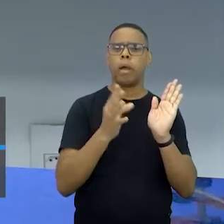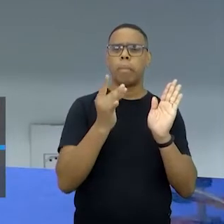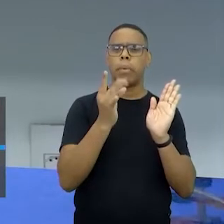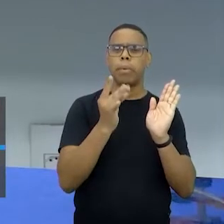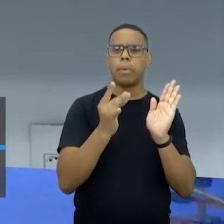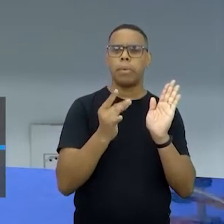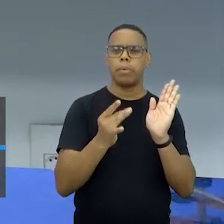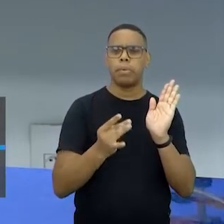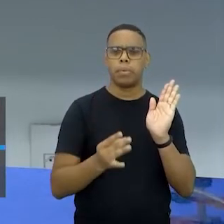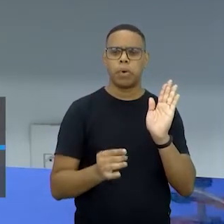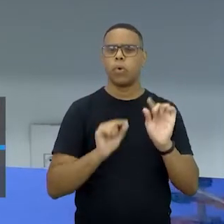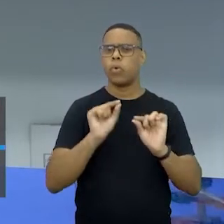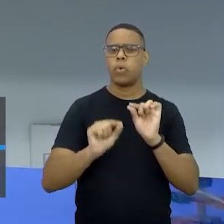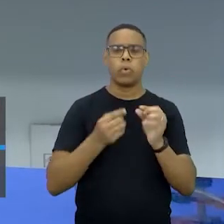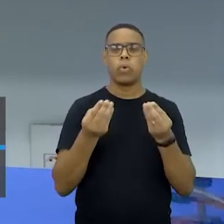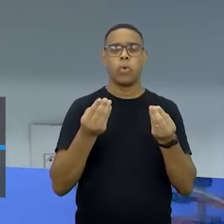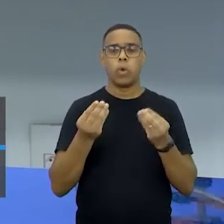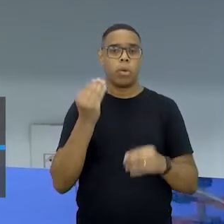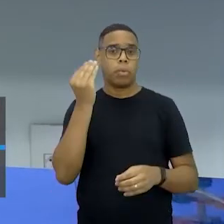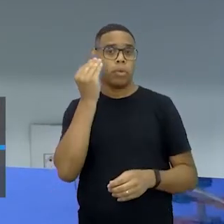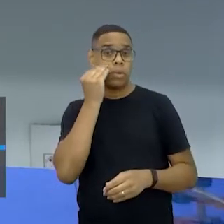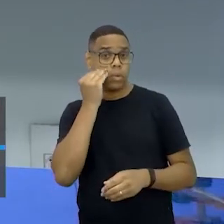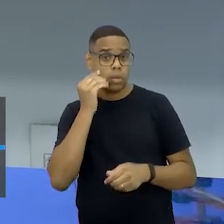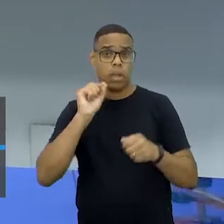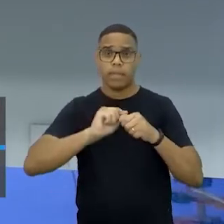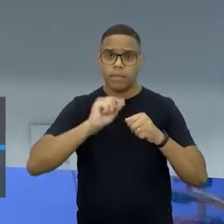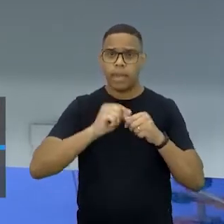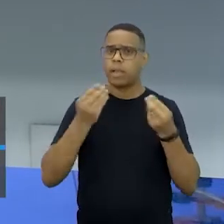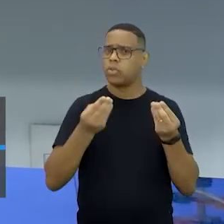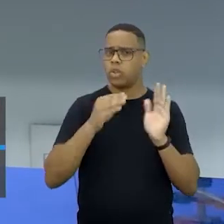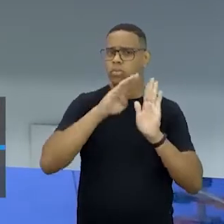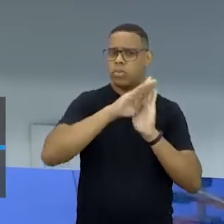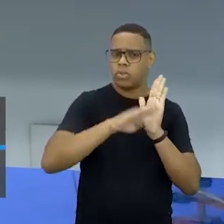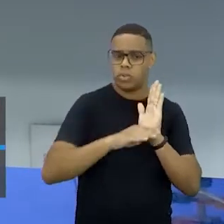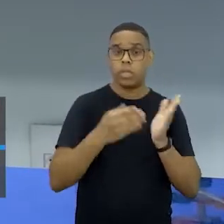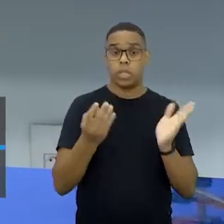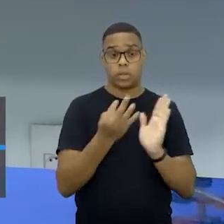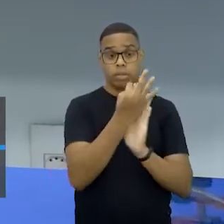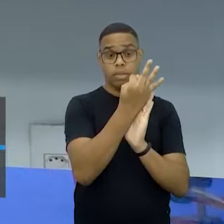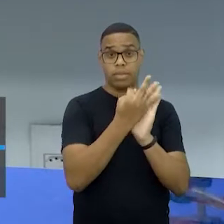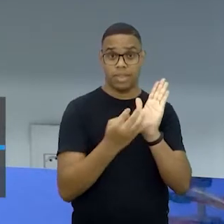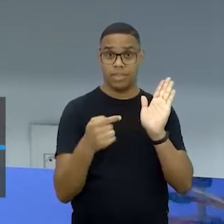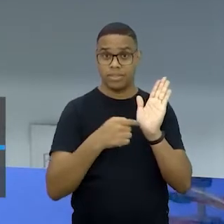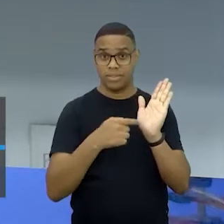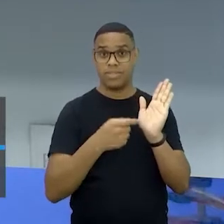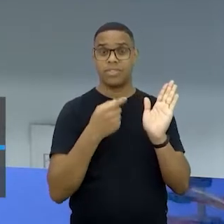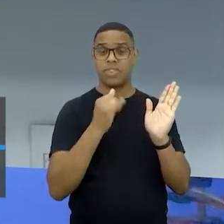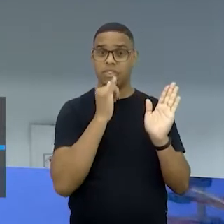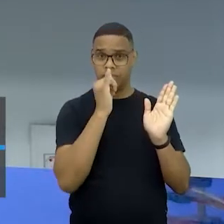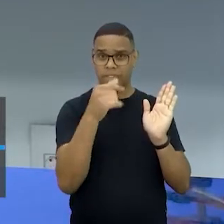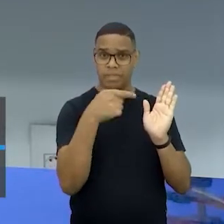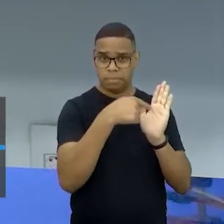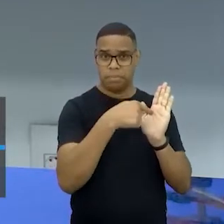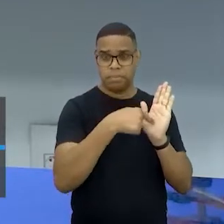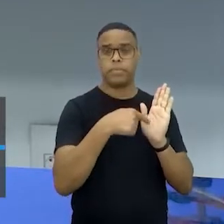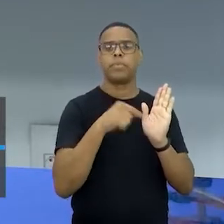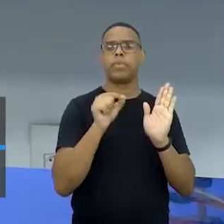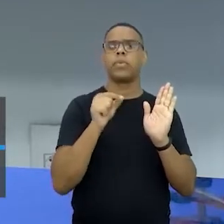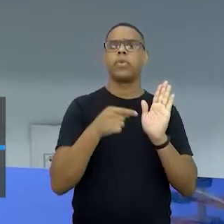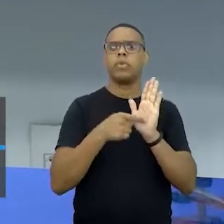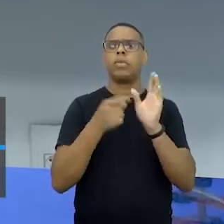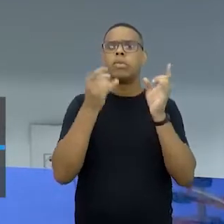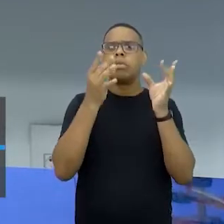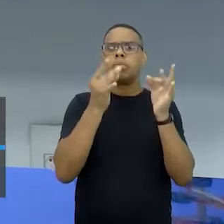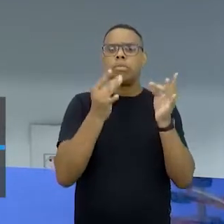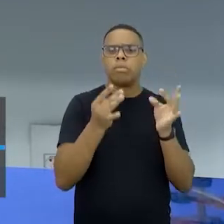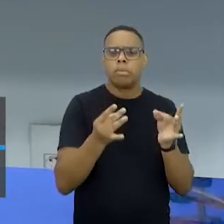maior detalhes a questão aí do experimento também e esse texto que eu apresentei para vocês também em qual